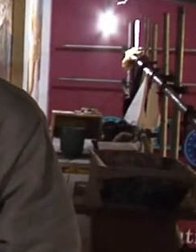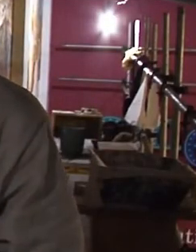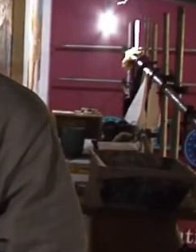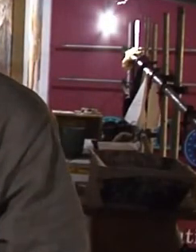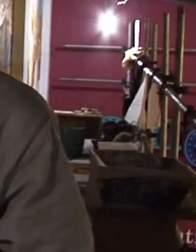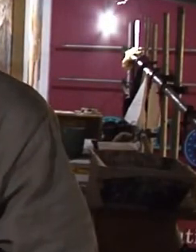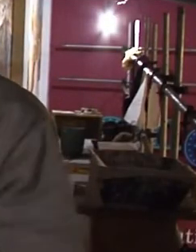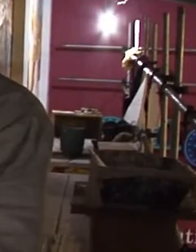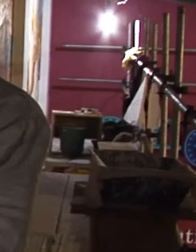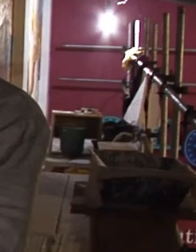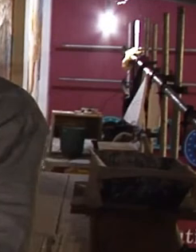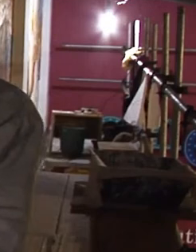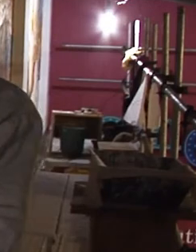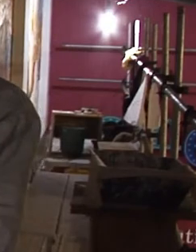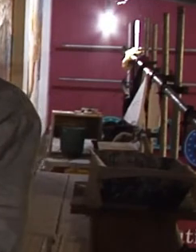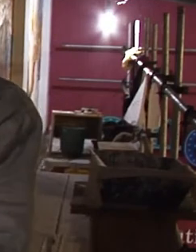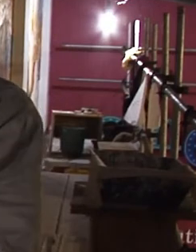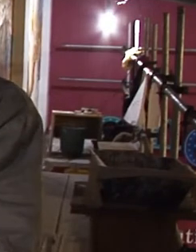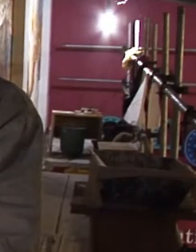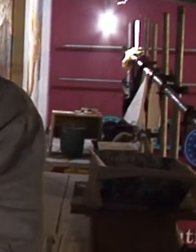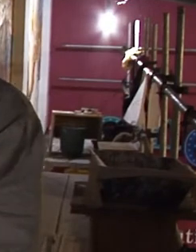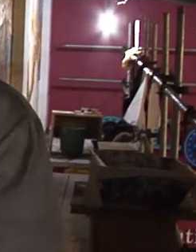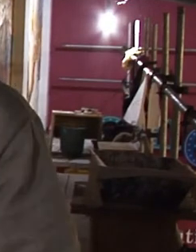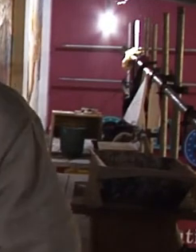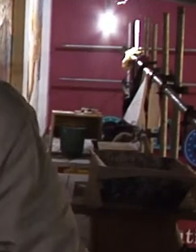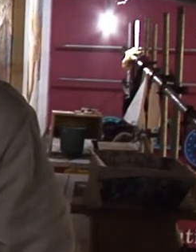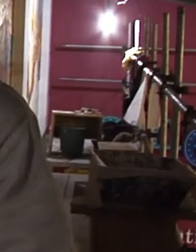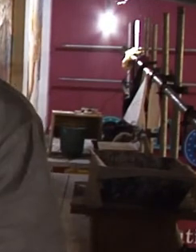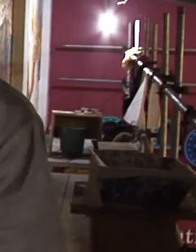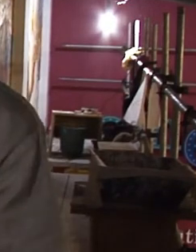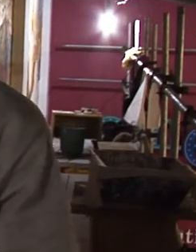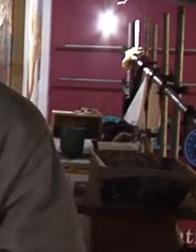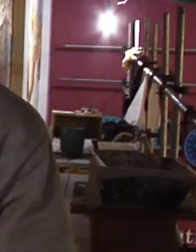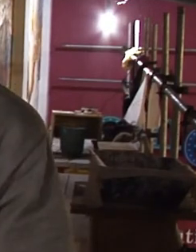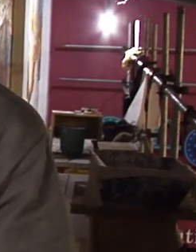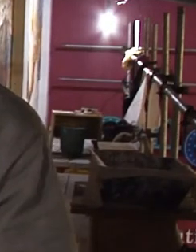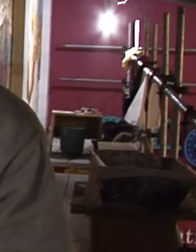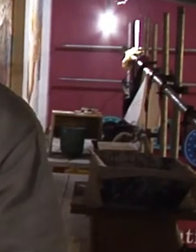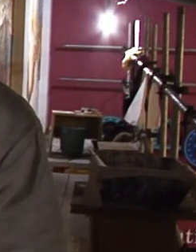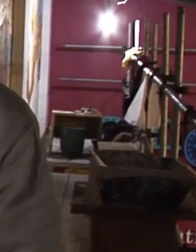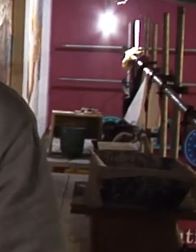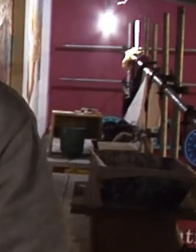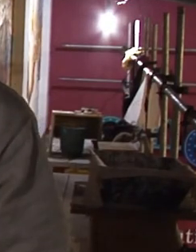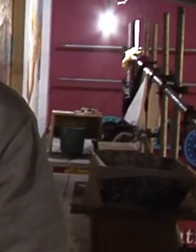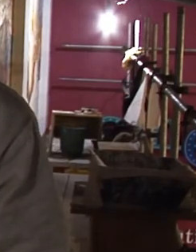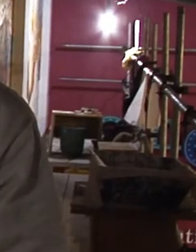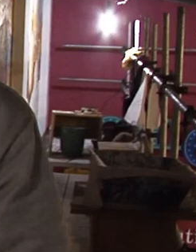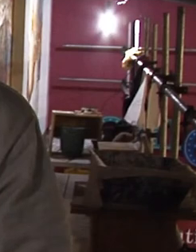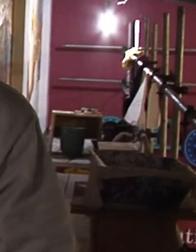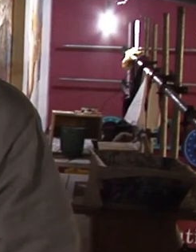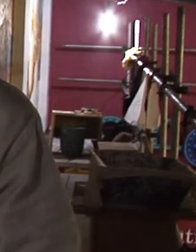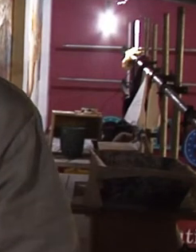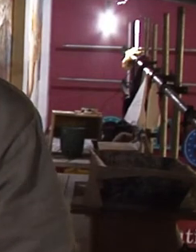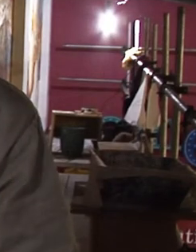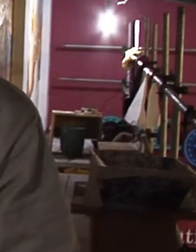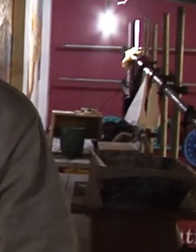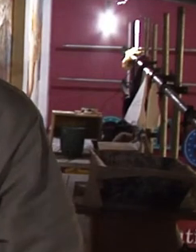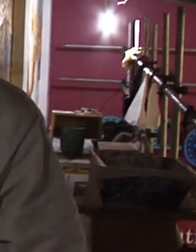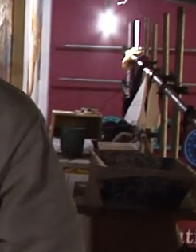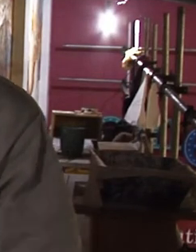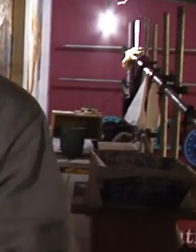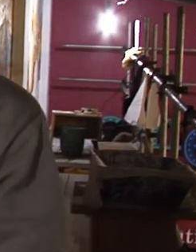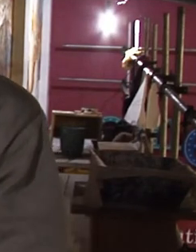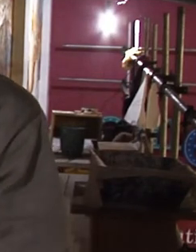sabe como é que vai ficar. Mas enquanto está pintando, eu não esperava que fosse tão gostoso, que fosse tão bom. Né? Que a tinta não